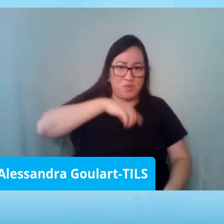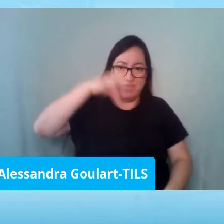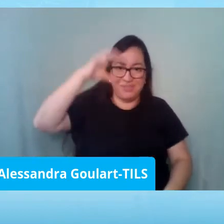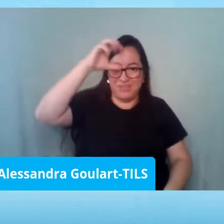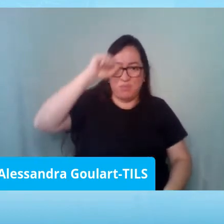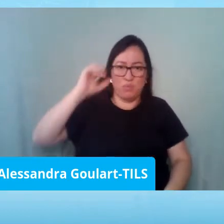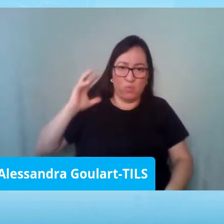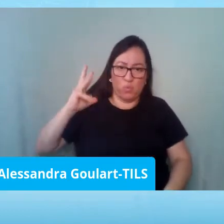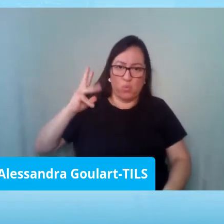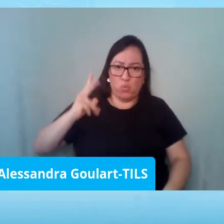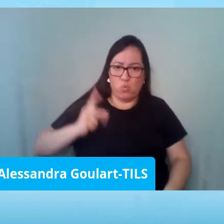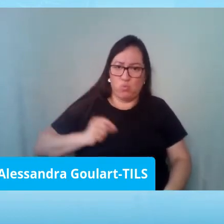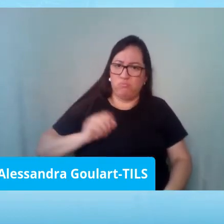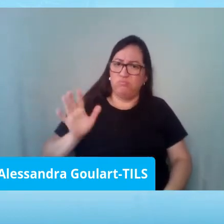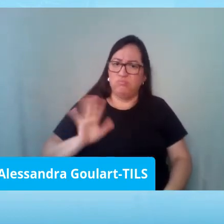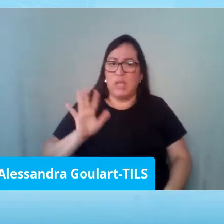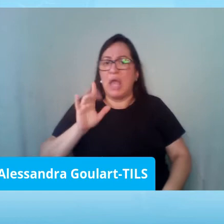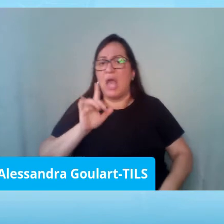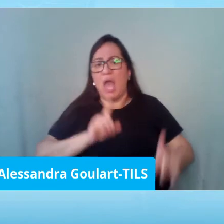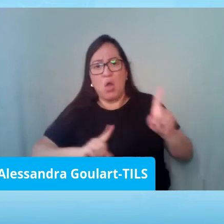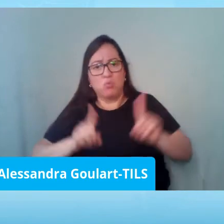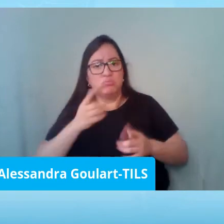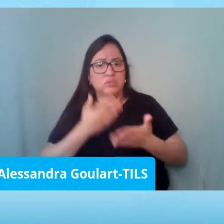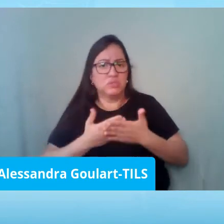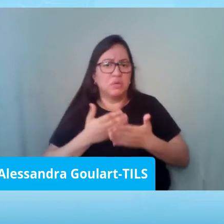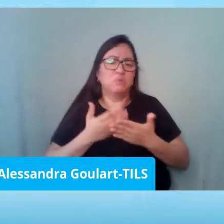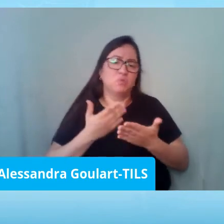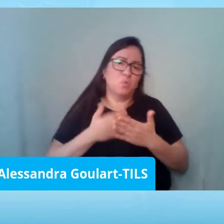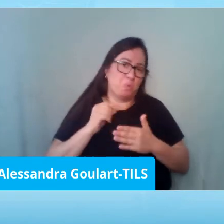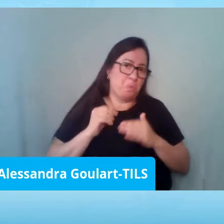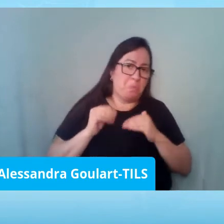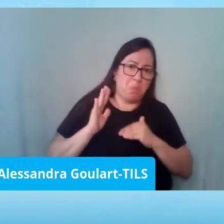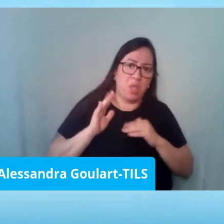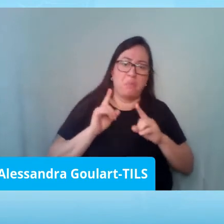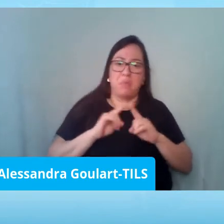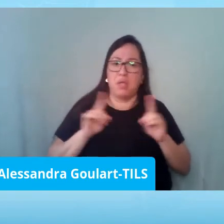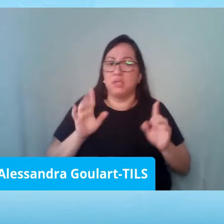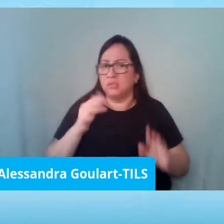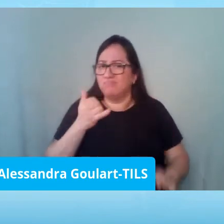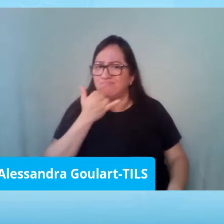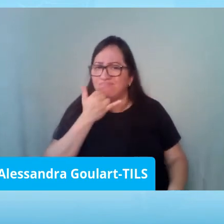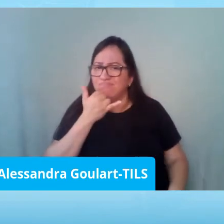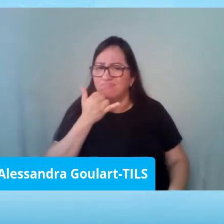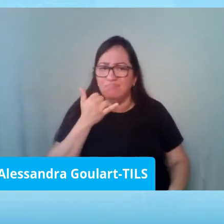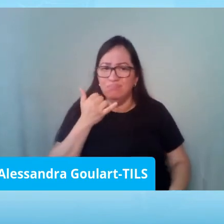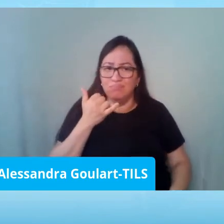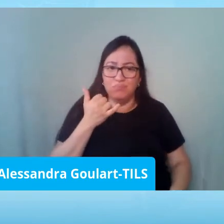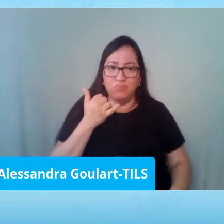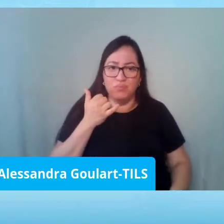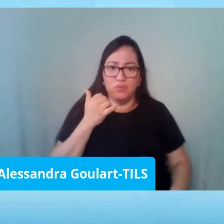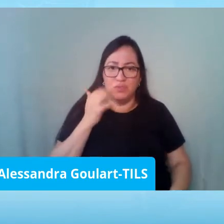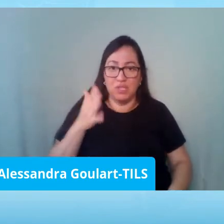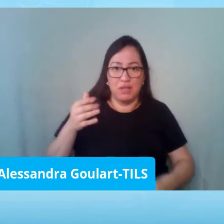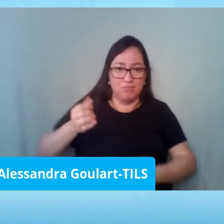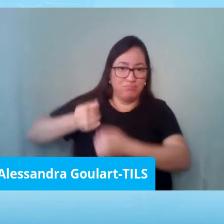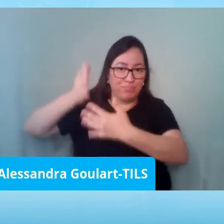gente estudou, né? Eu acho que alguém colocou, peço desculpas que eu agora já começou a vir